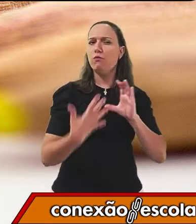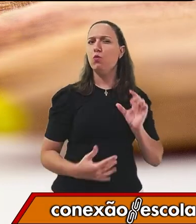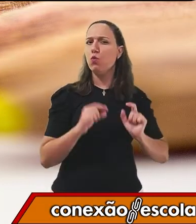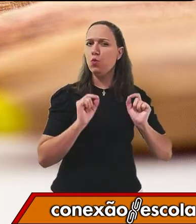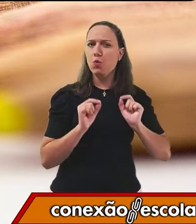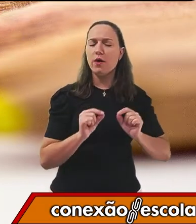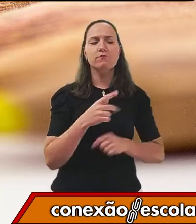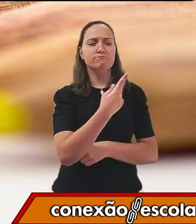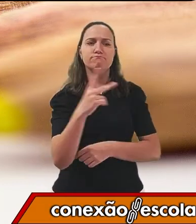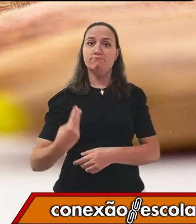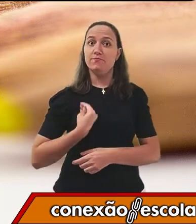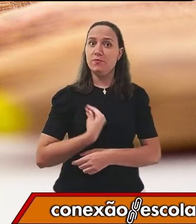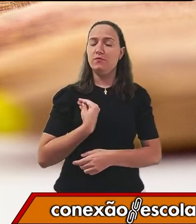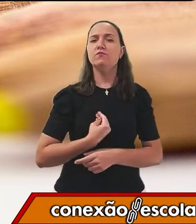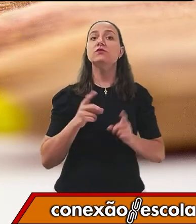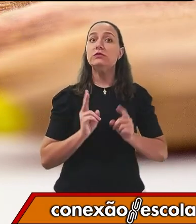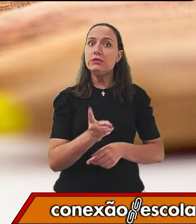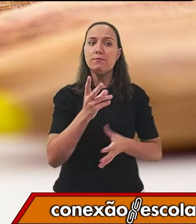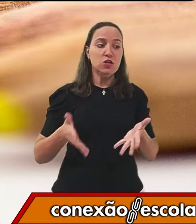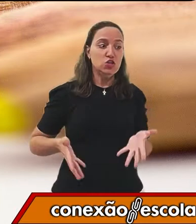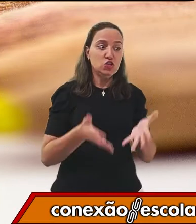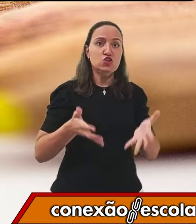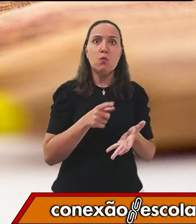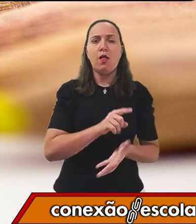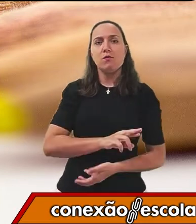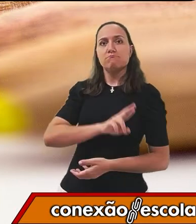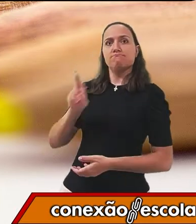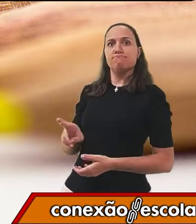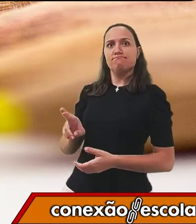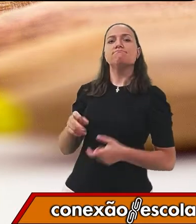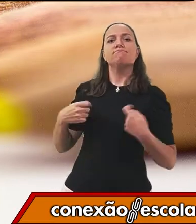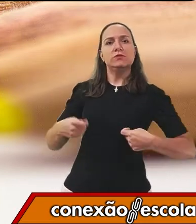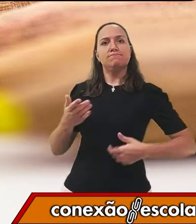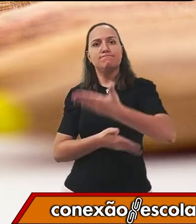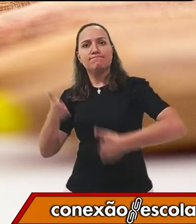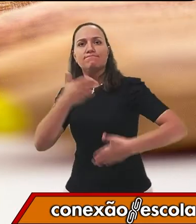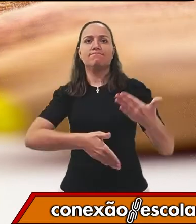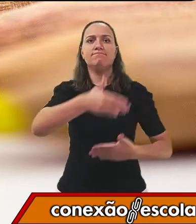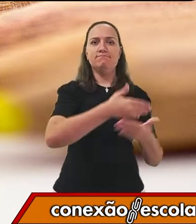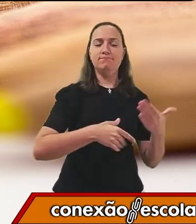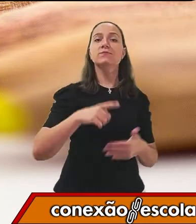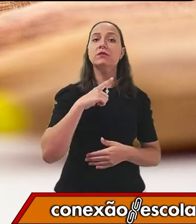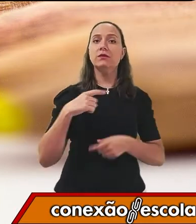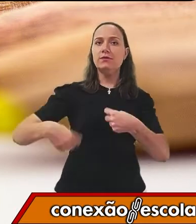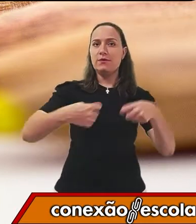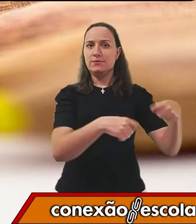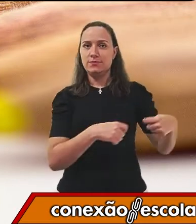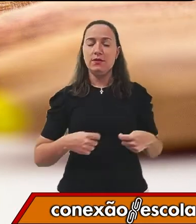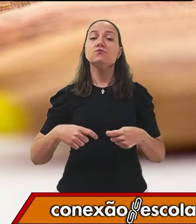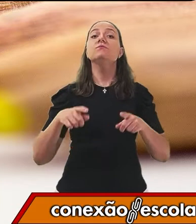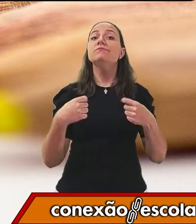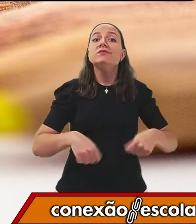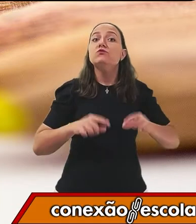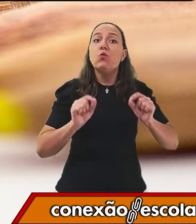eles também respondem a estímulos conforme a necessidade e que eles precisam também de energia